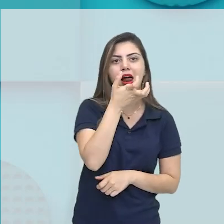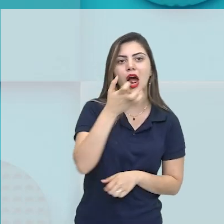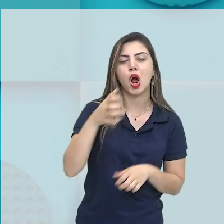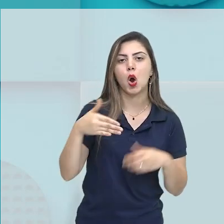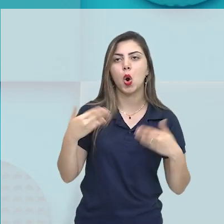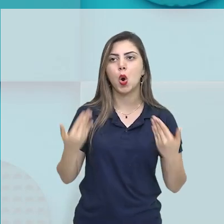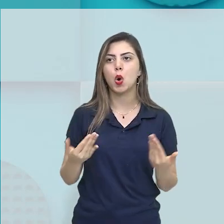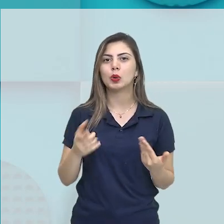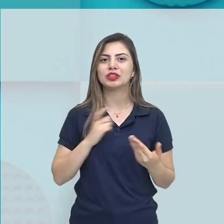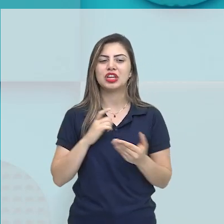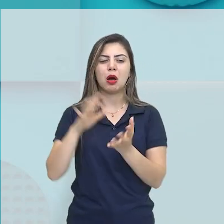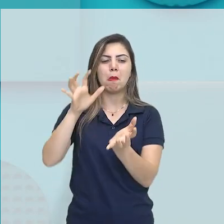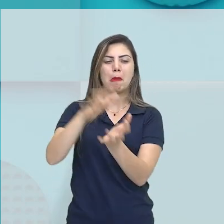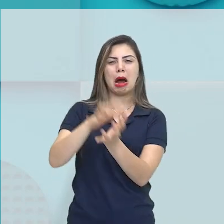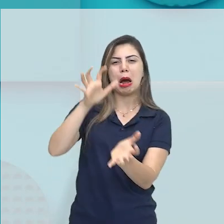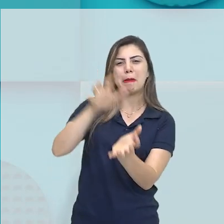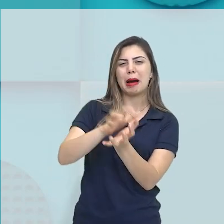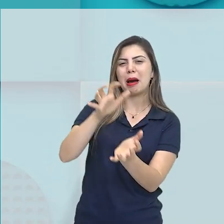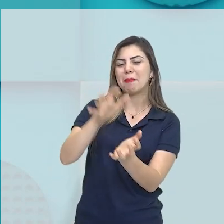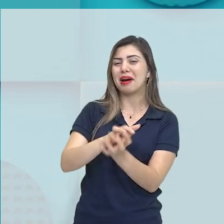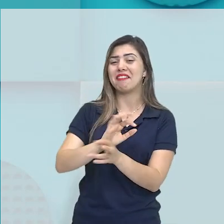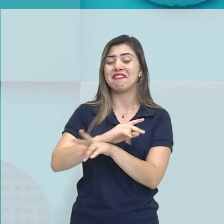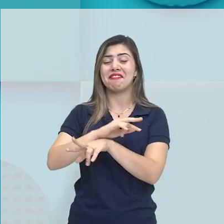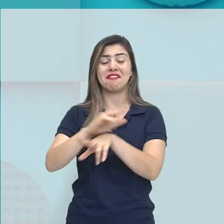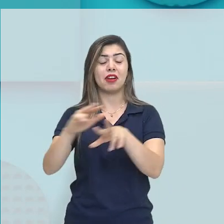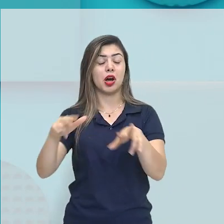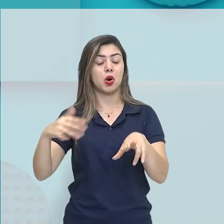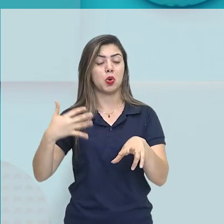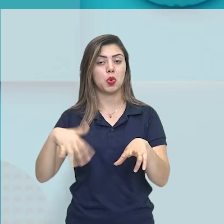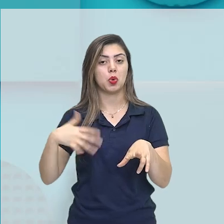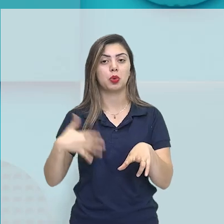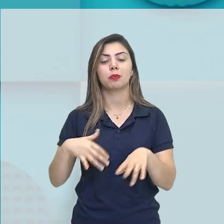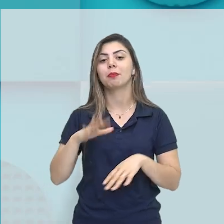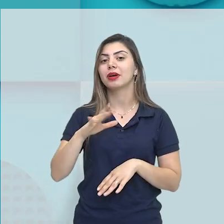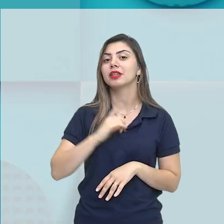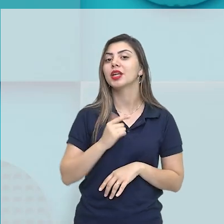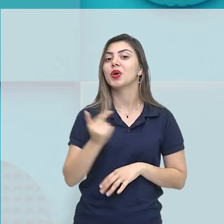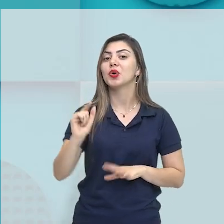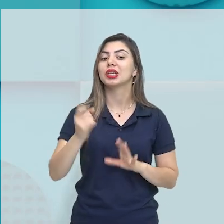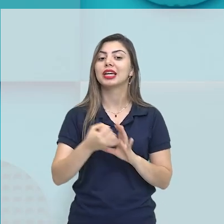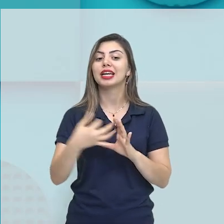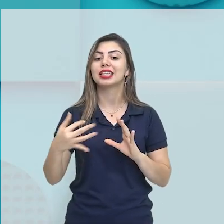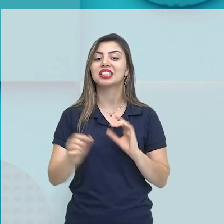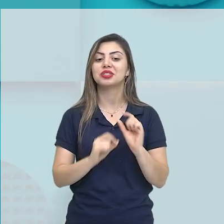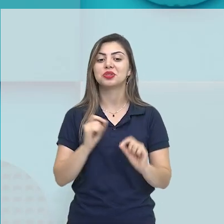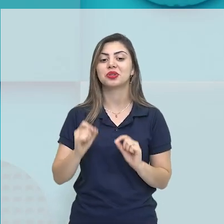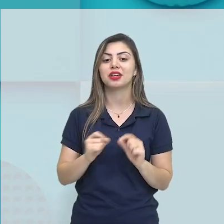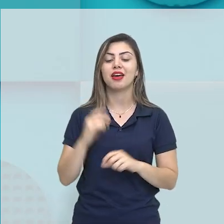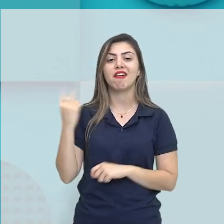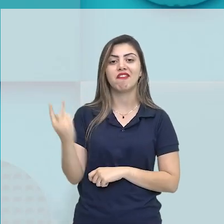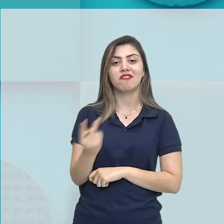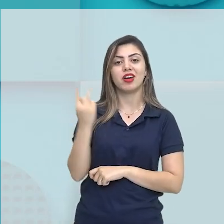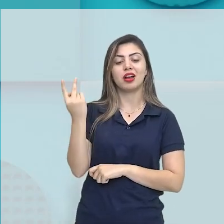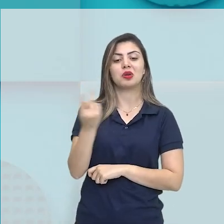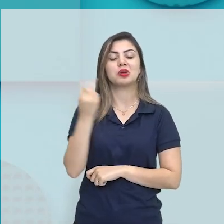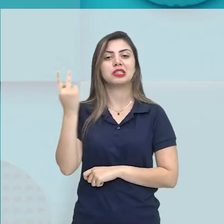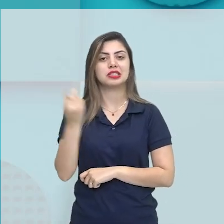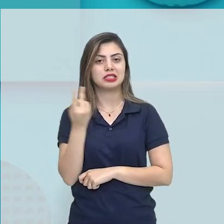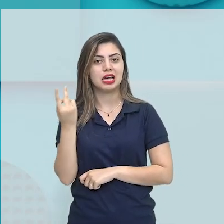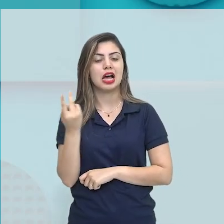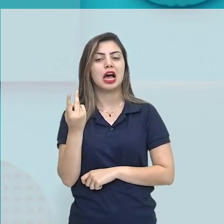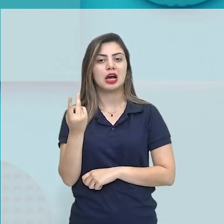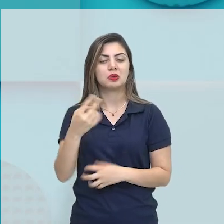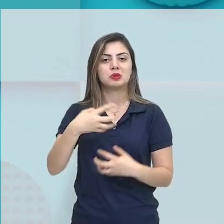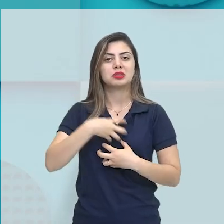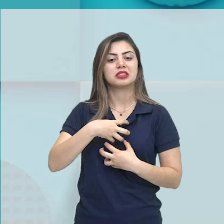marinhos, o ciclope, né, também. E aí nós temos outra característica, valores e ideais heróicos.